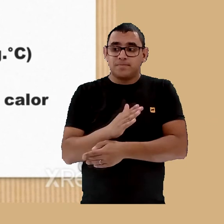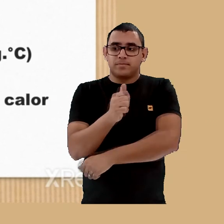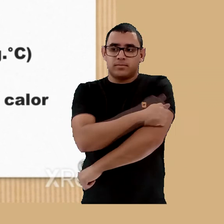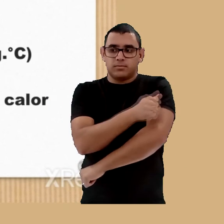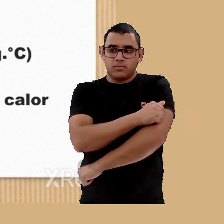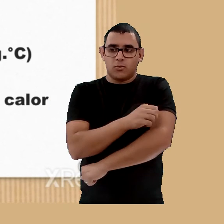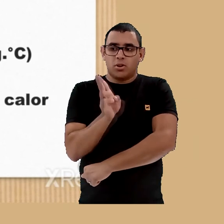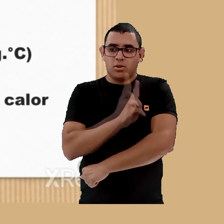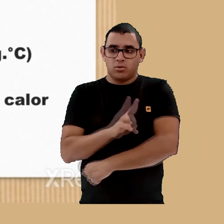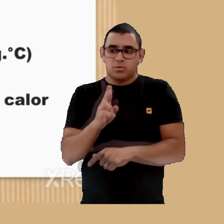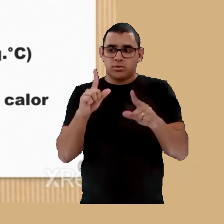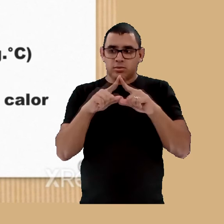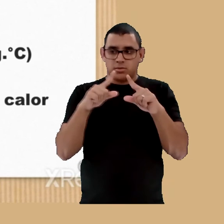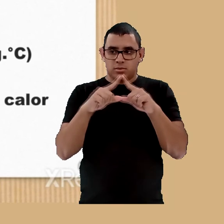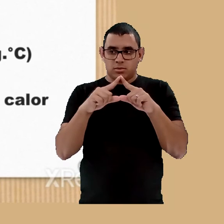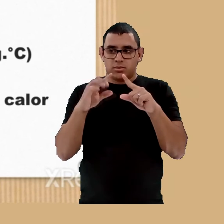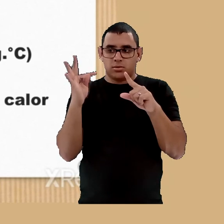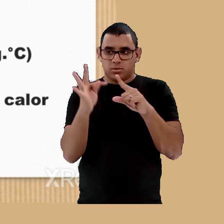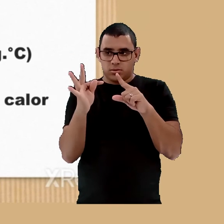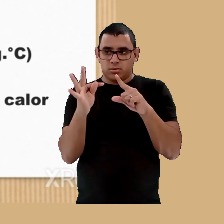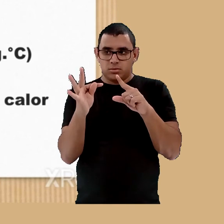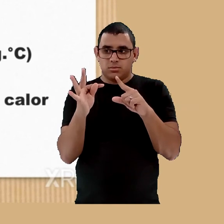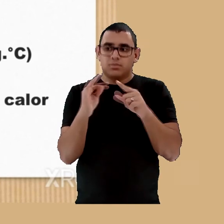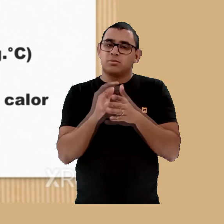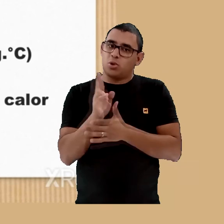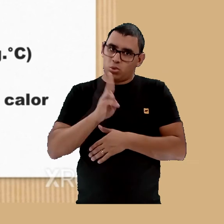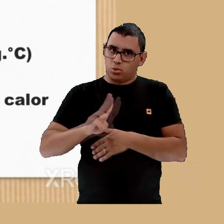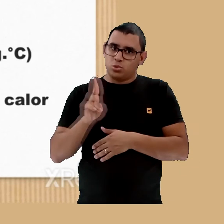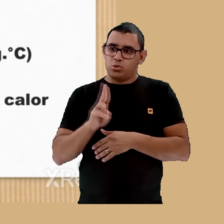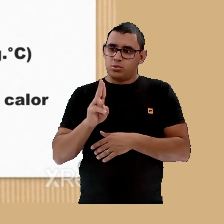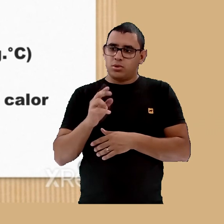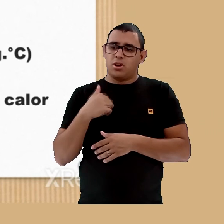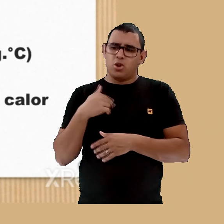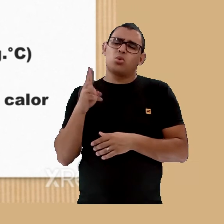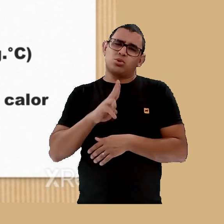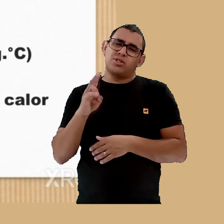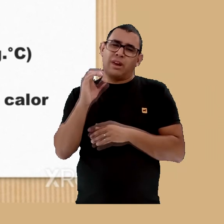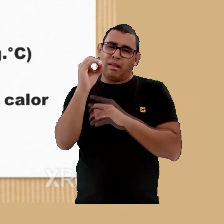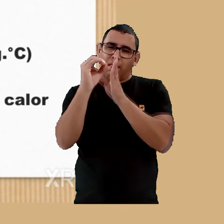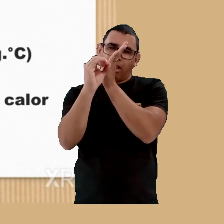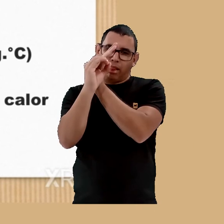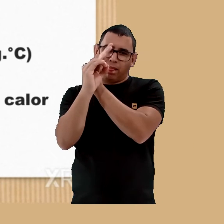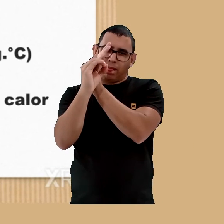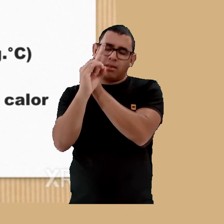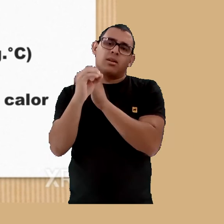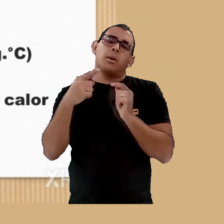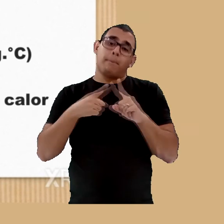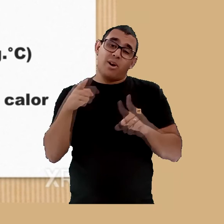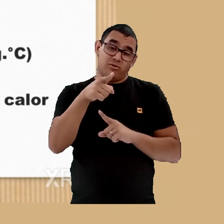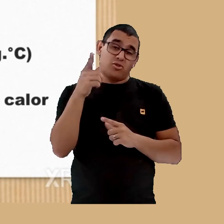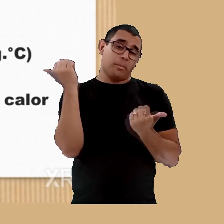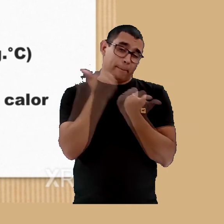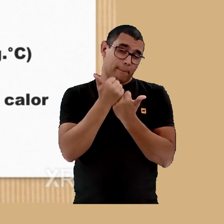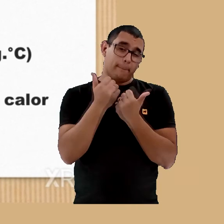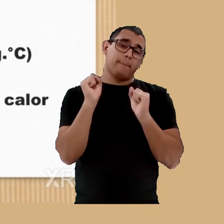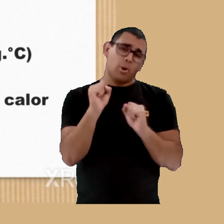utilizam variação de temperatura, ΔT. Aí, nesse caso, eu coloquei esse símbolozinho que é utilizado também